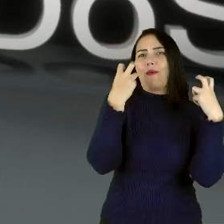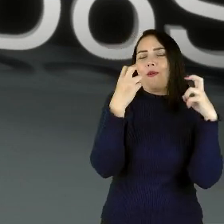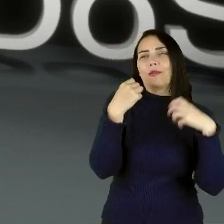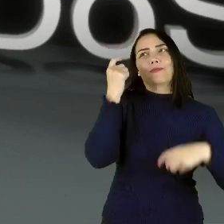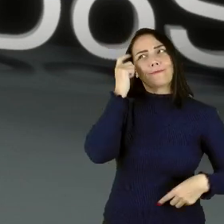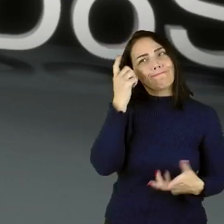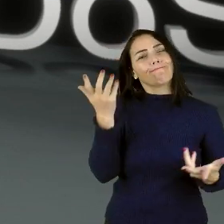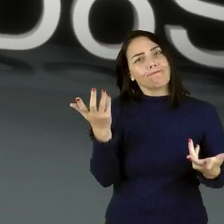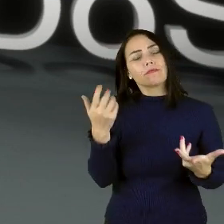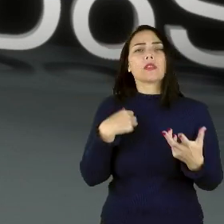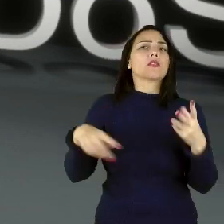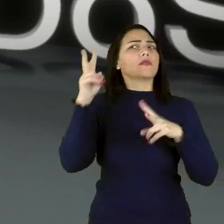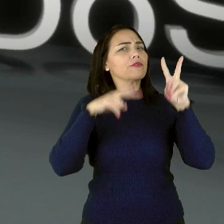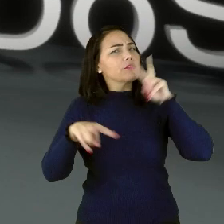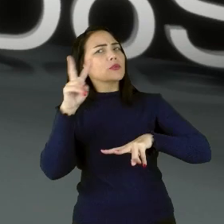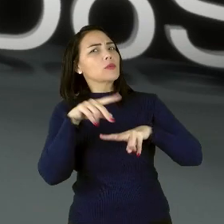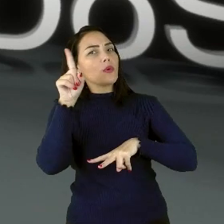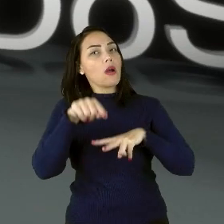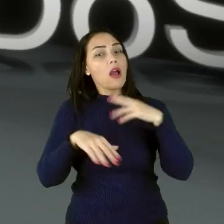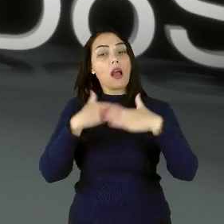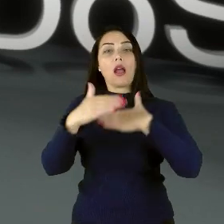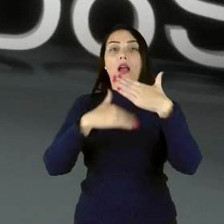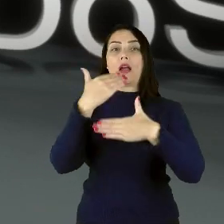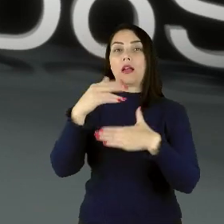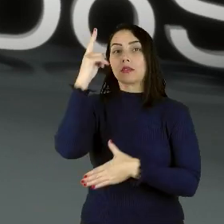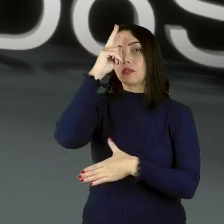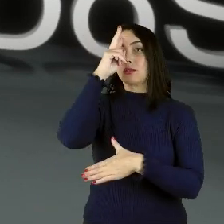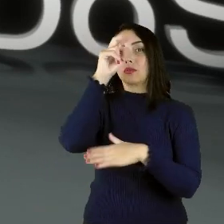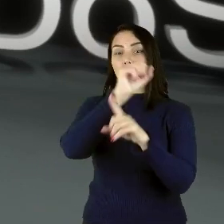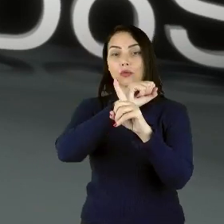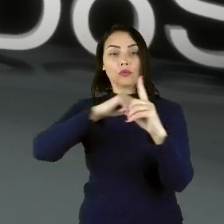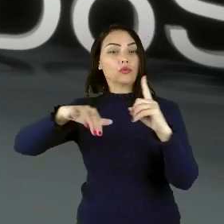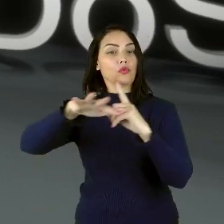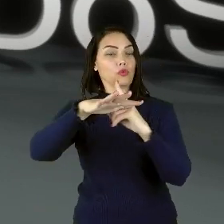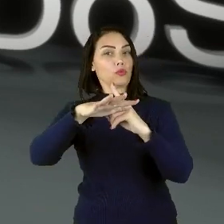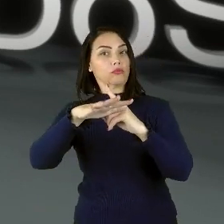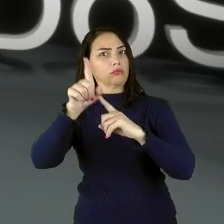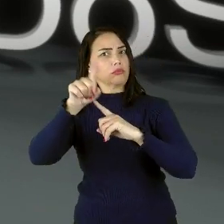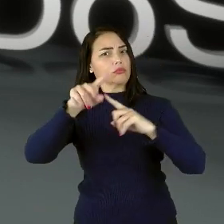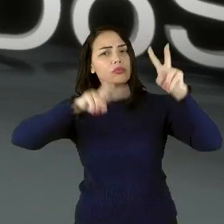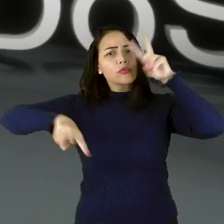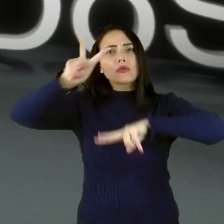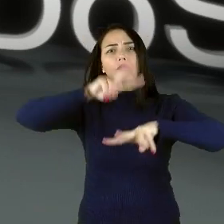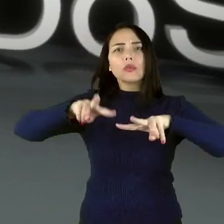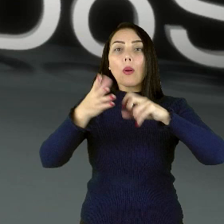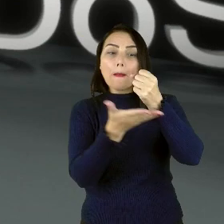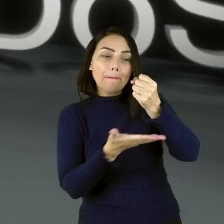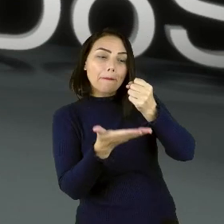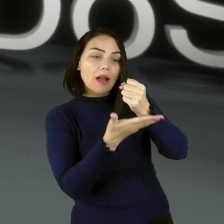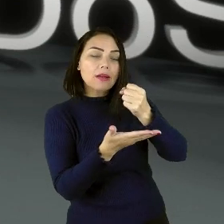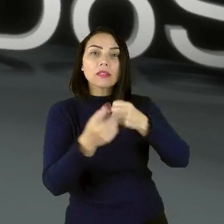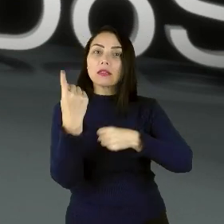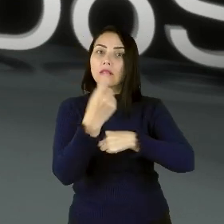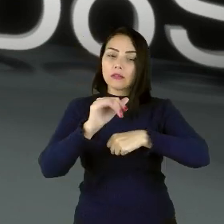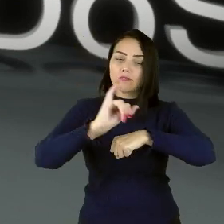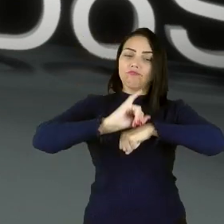temos que ter em mente que essa visão é algo construído, algo histórico, algo social. Essa visão se baseia, é o nosso centro que